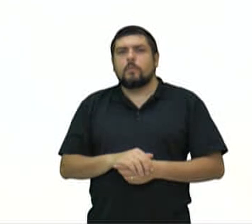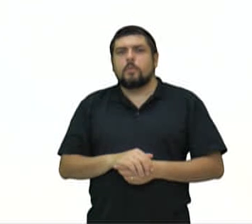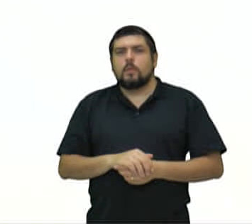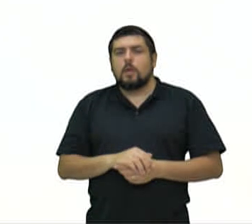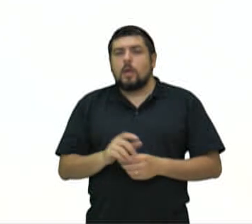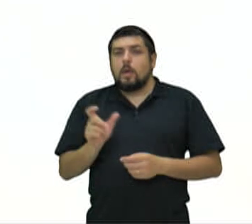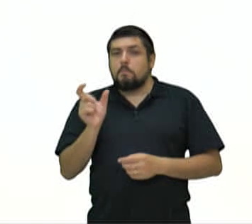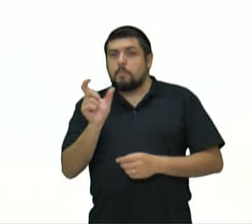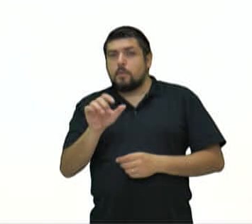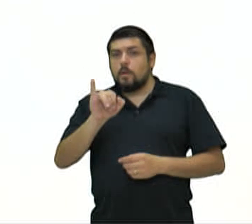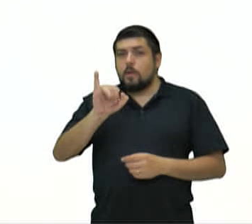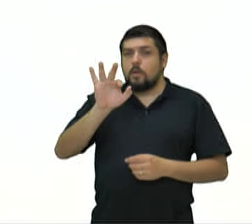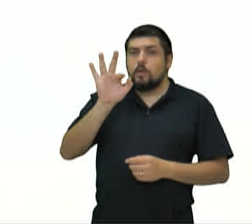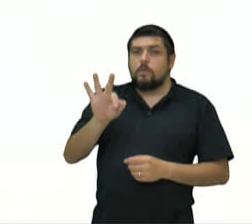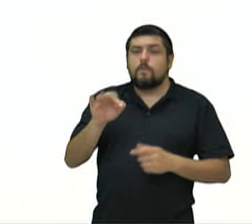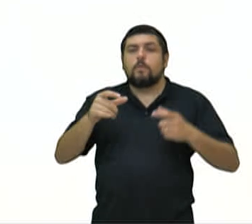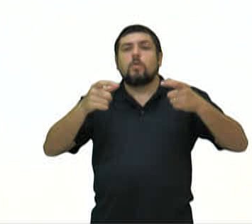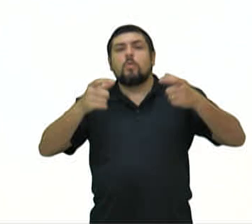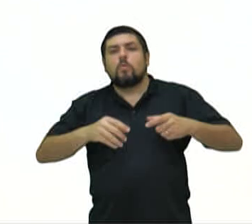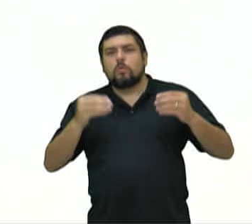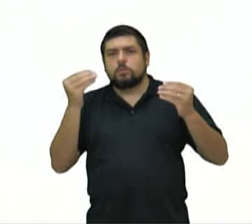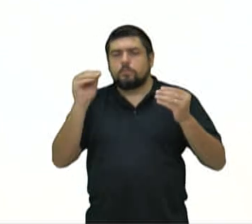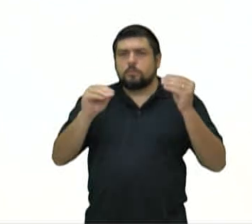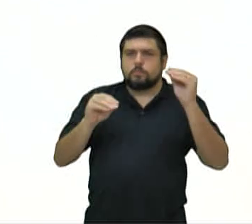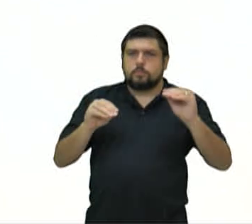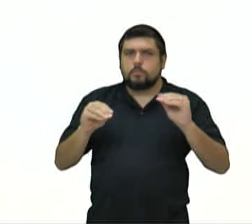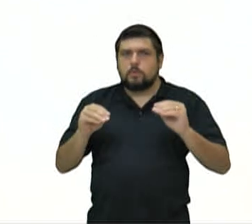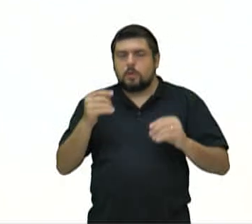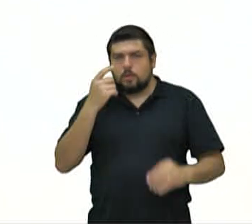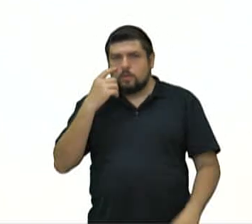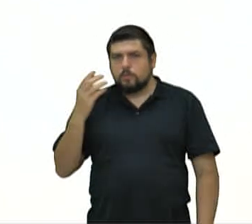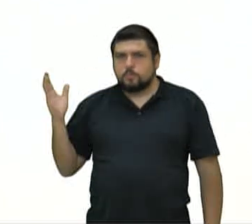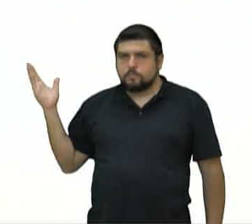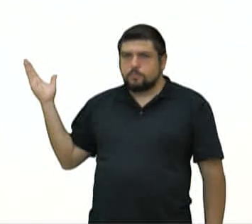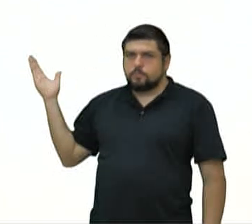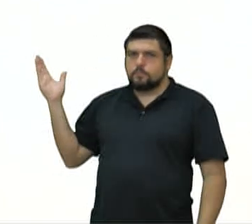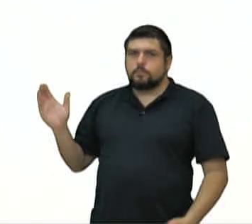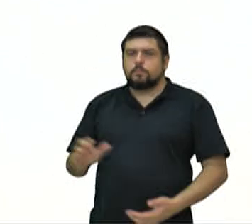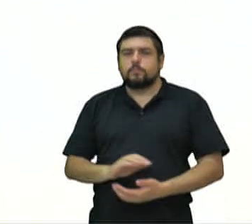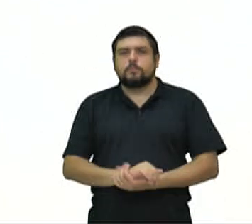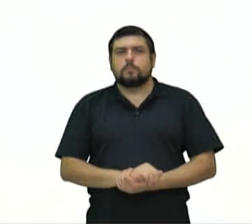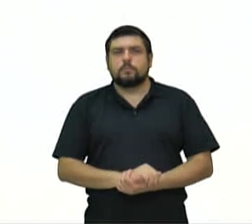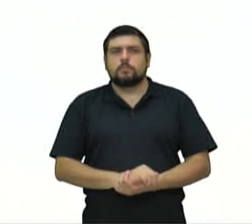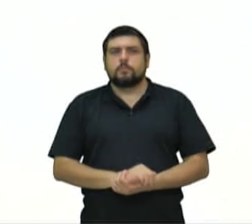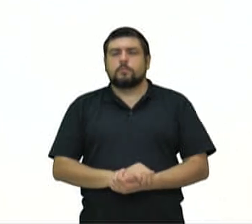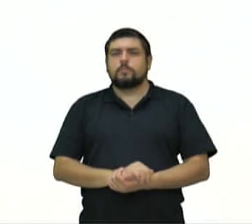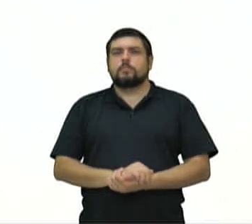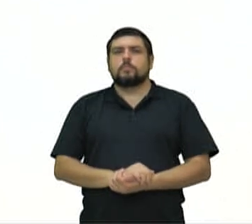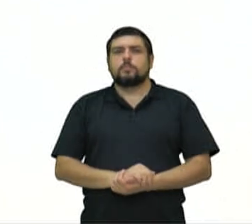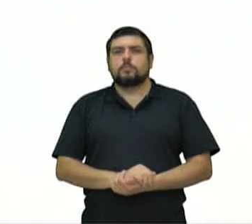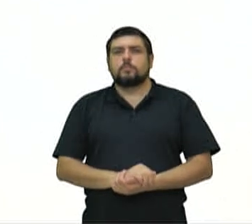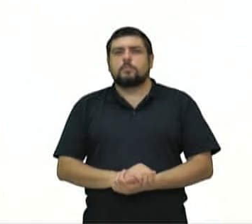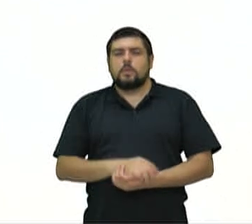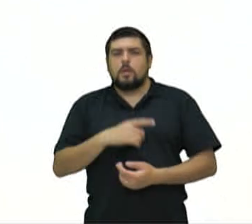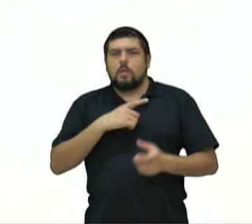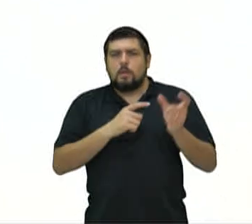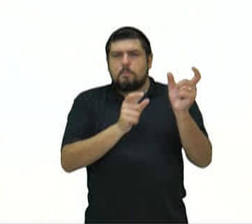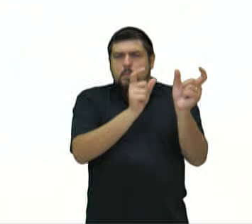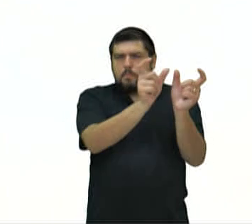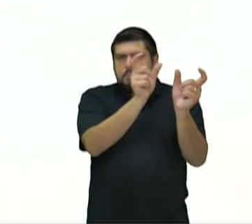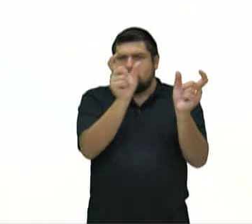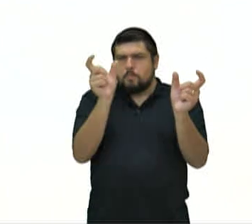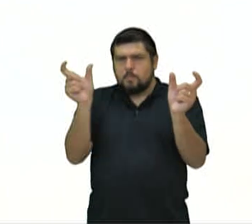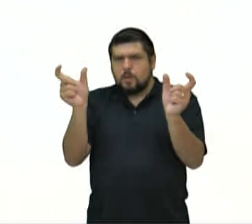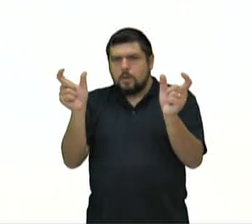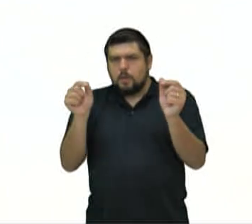if, se, however, entretanto, no entanto, e and, que é e. Então, vocês vão fazer a leitura do texto